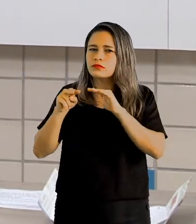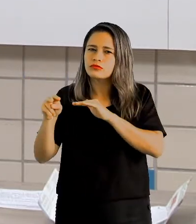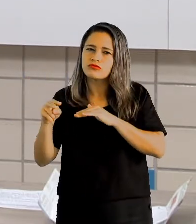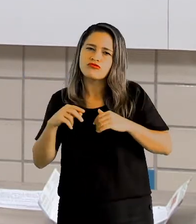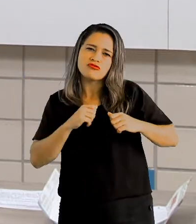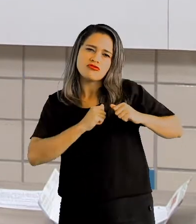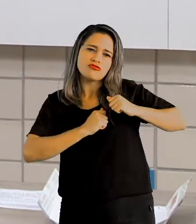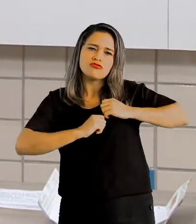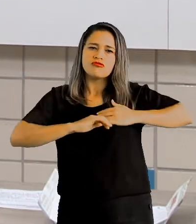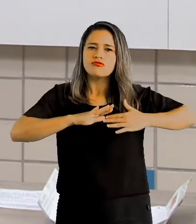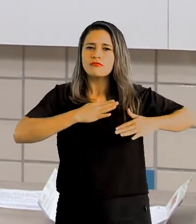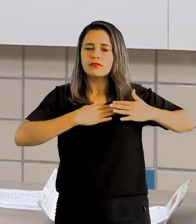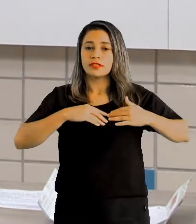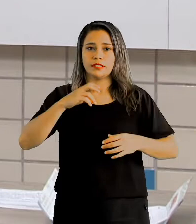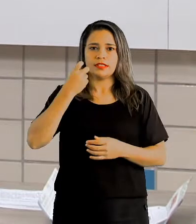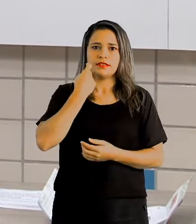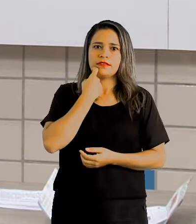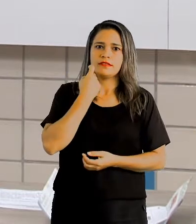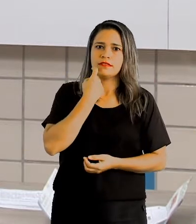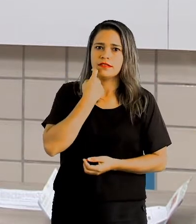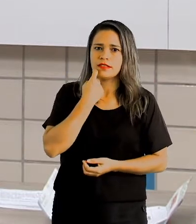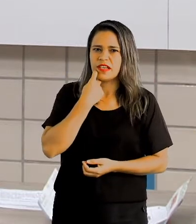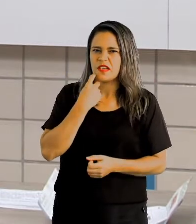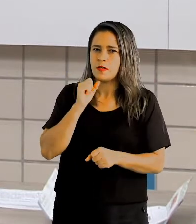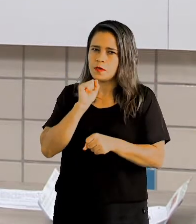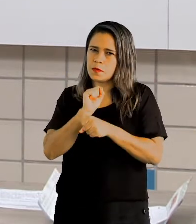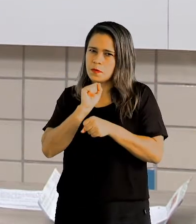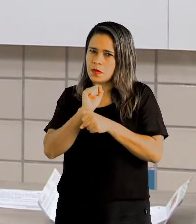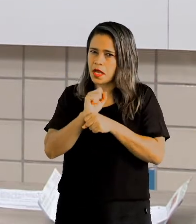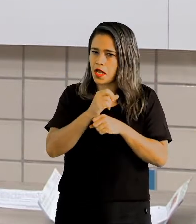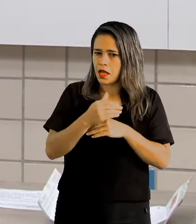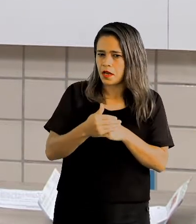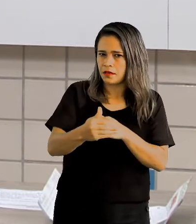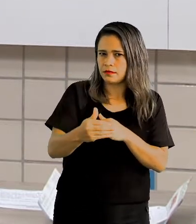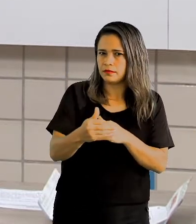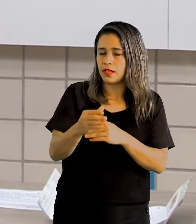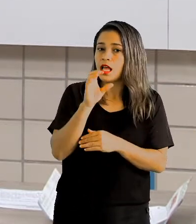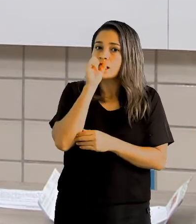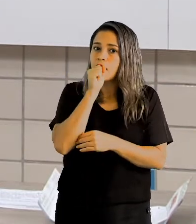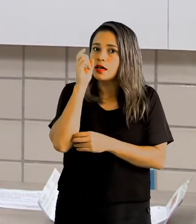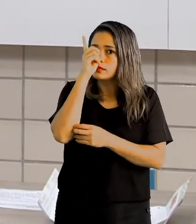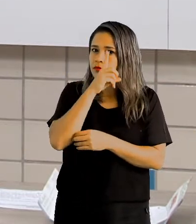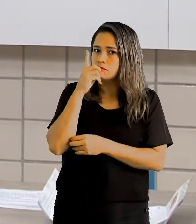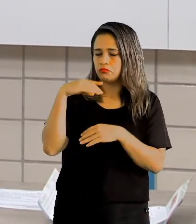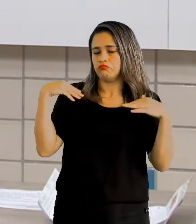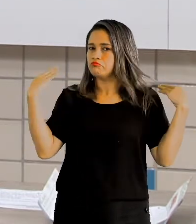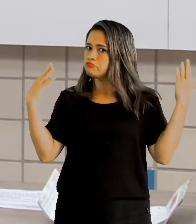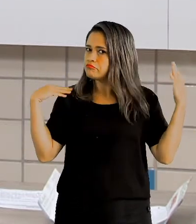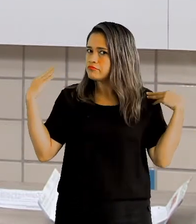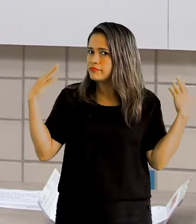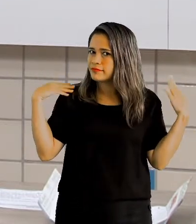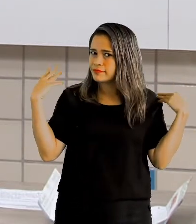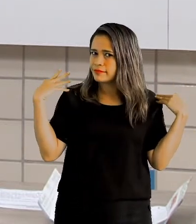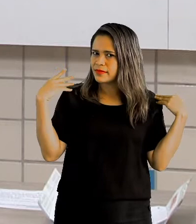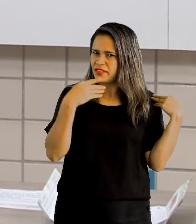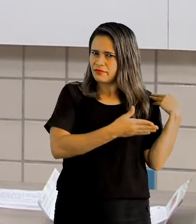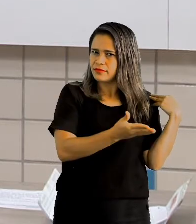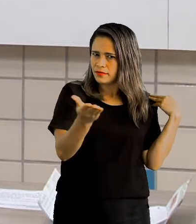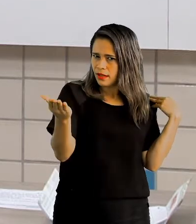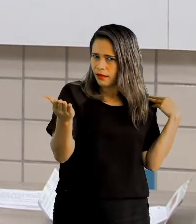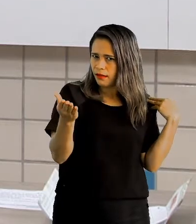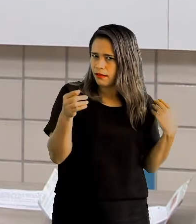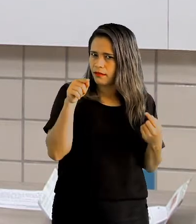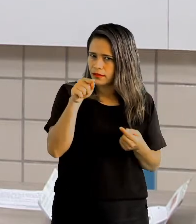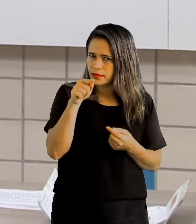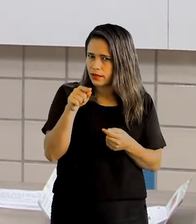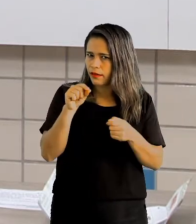desfrutar. Sexta-feira, fica esperando o fim de semana. Sábado e domingo, passear. E vocês? O que vocês